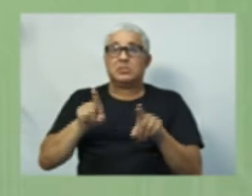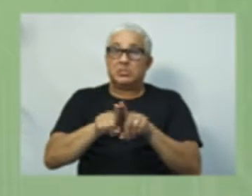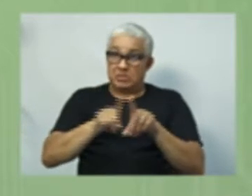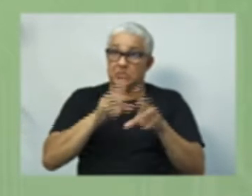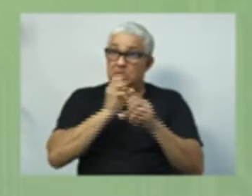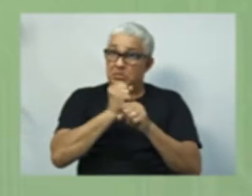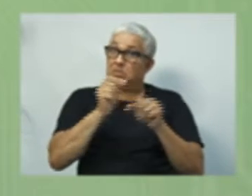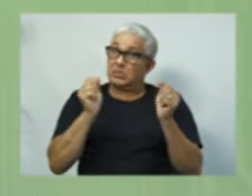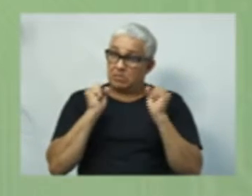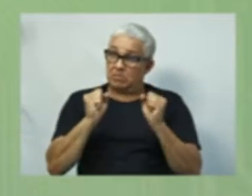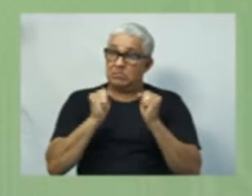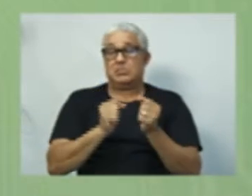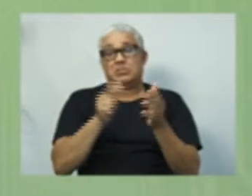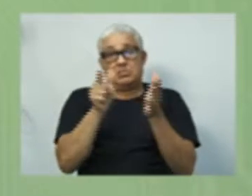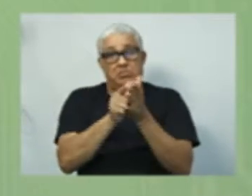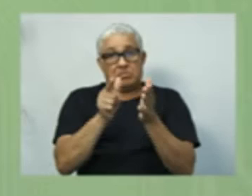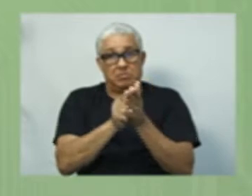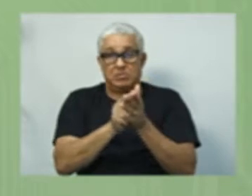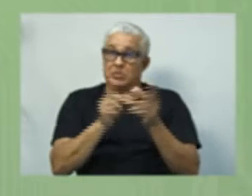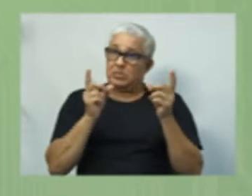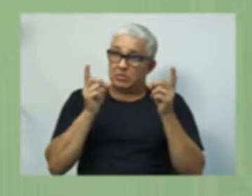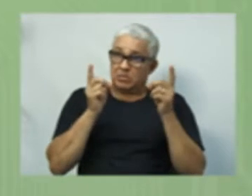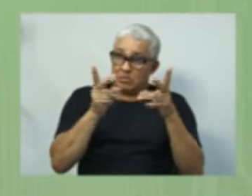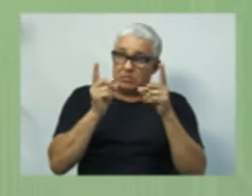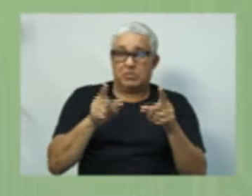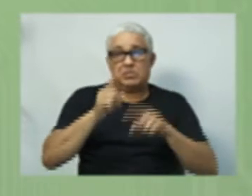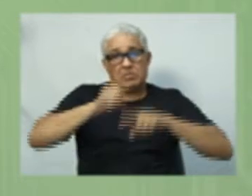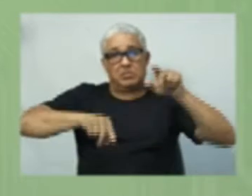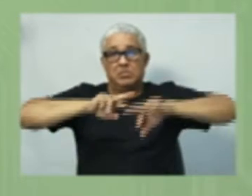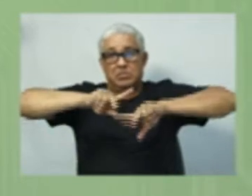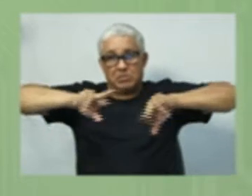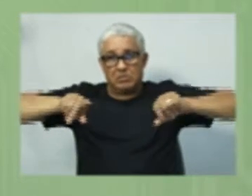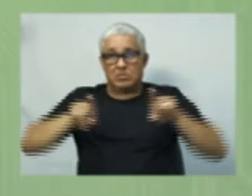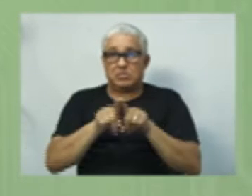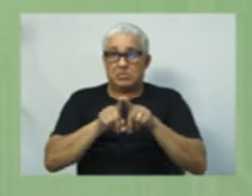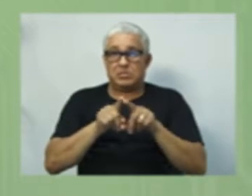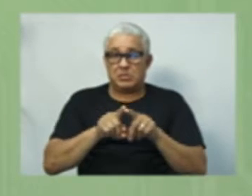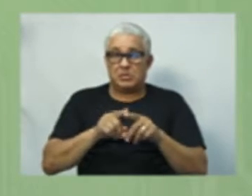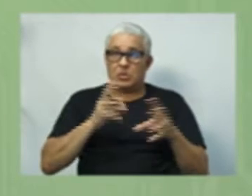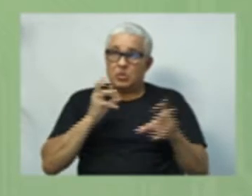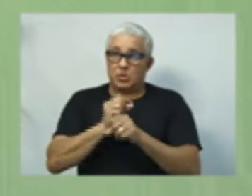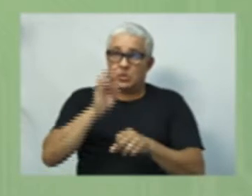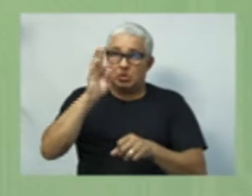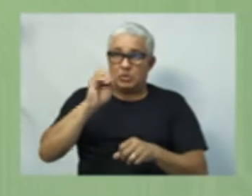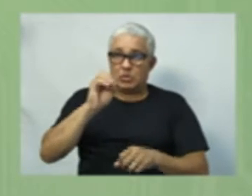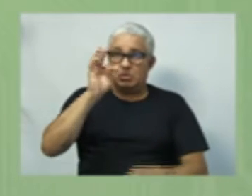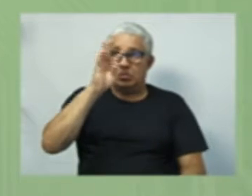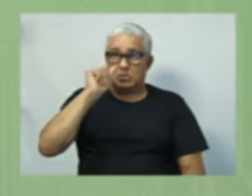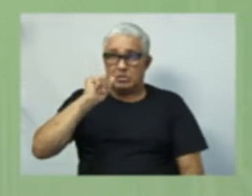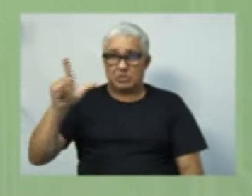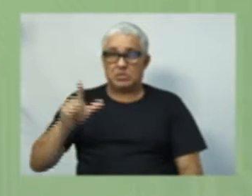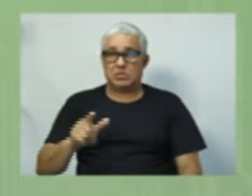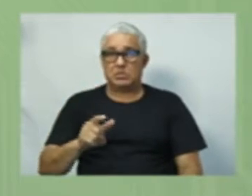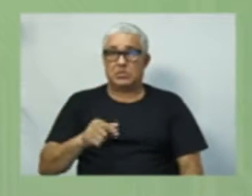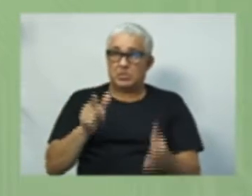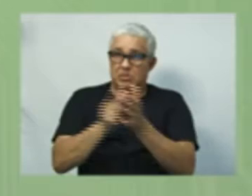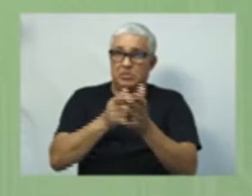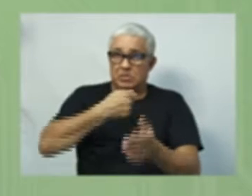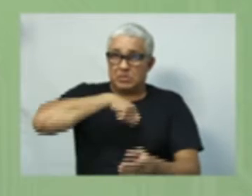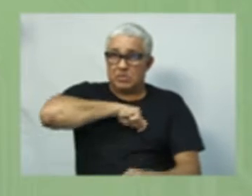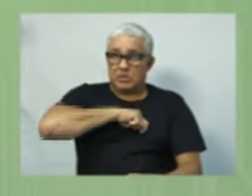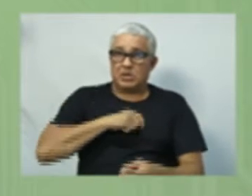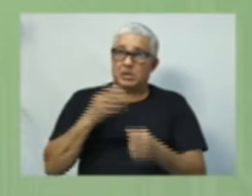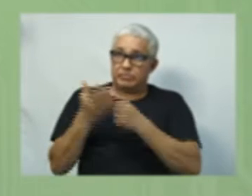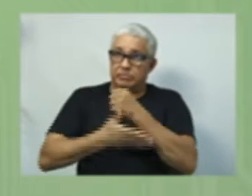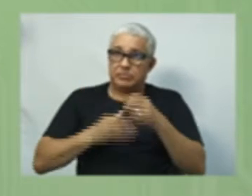na nota de venda de mercadoria, pode ser o valor total da nota fiscal, é a base de cálculo